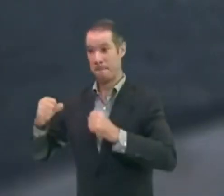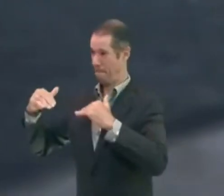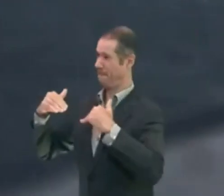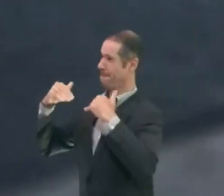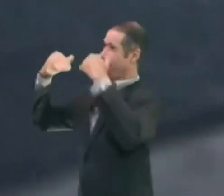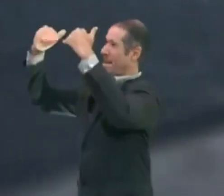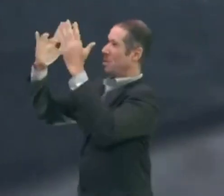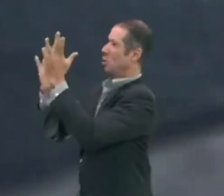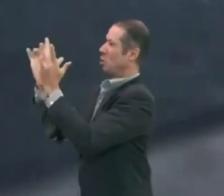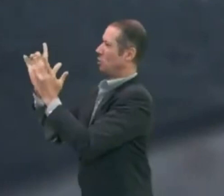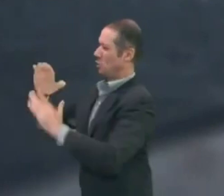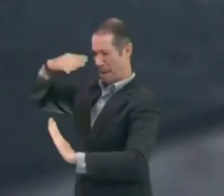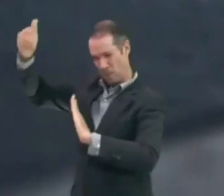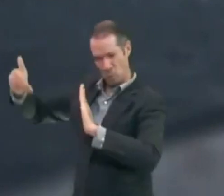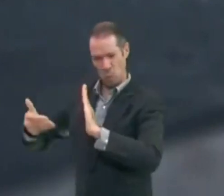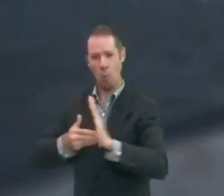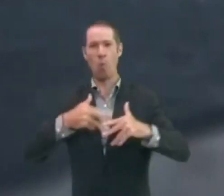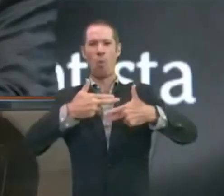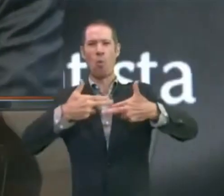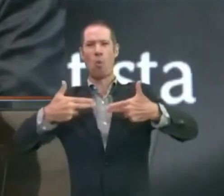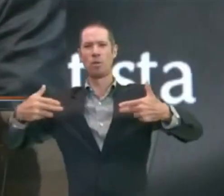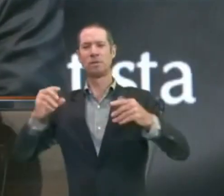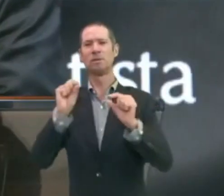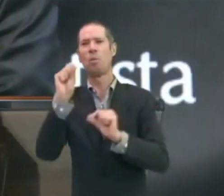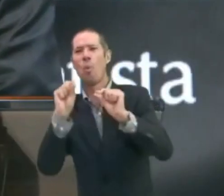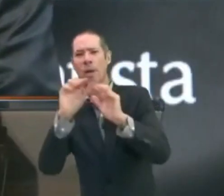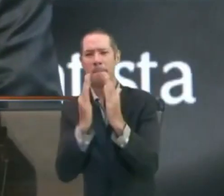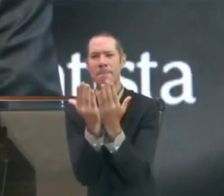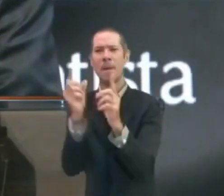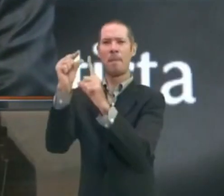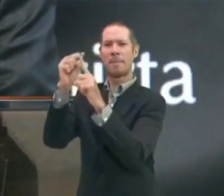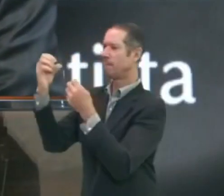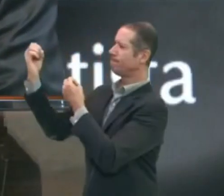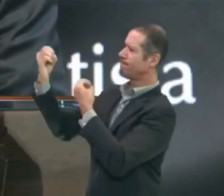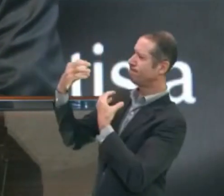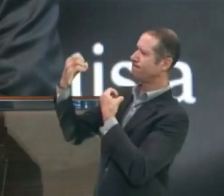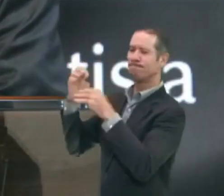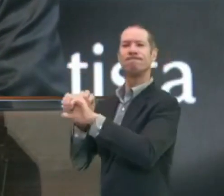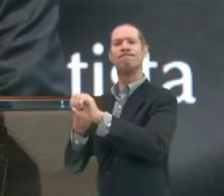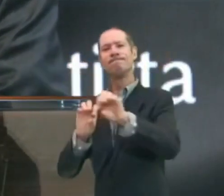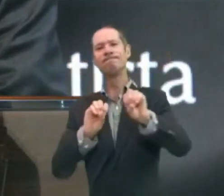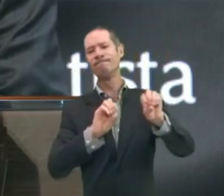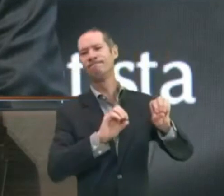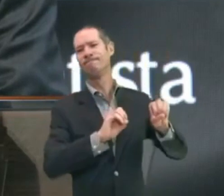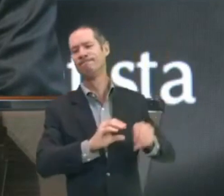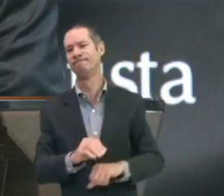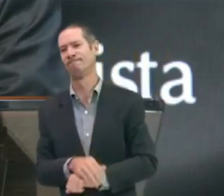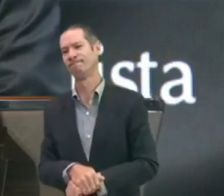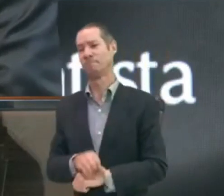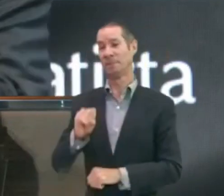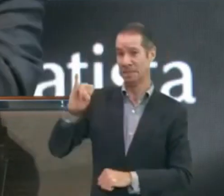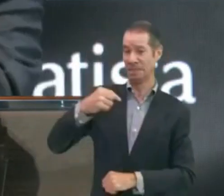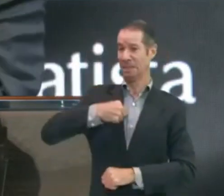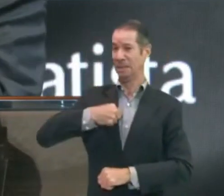Jesus para todas as coisas. O que a Bíblia está ensinando para a gente aqui é que se